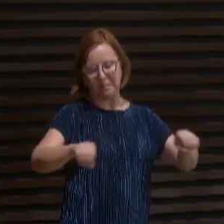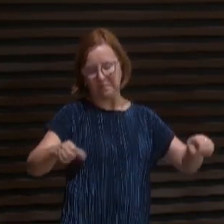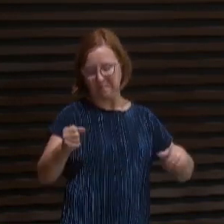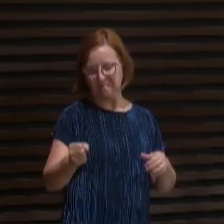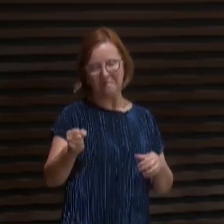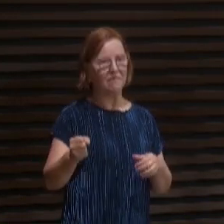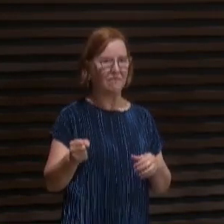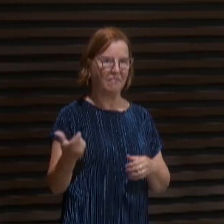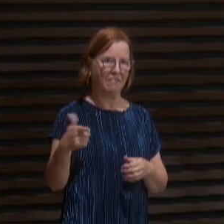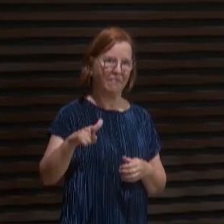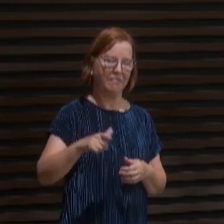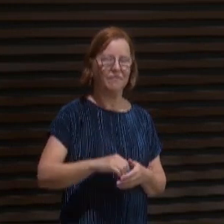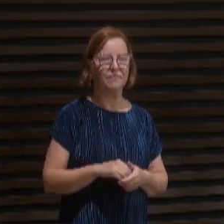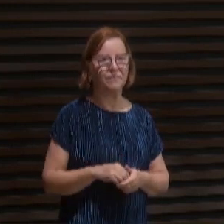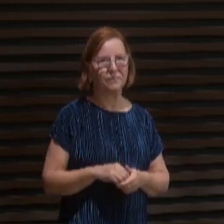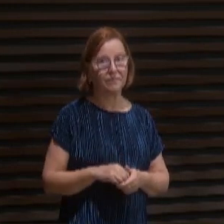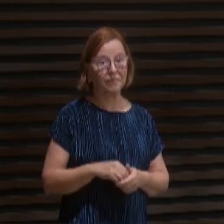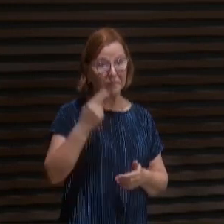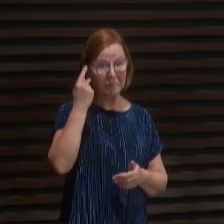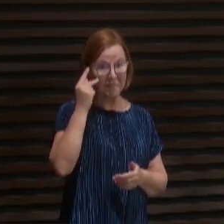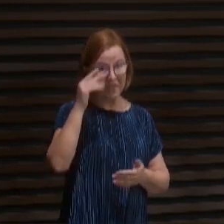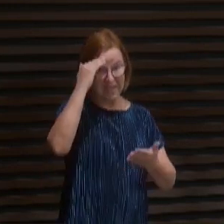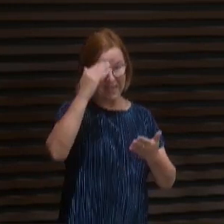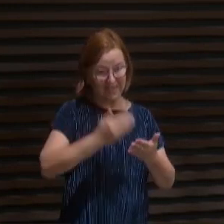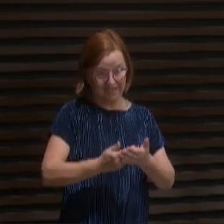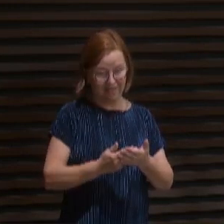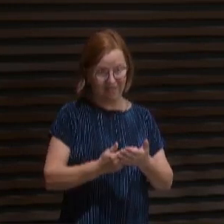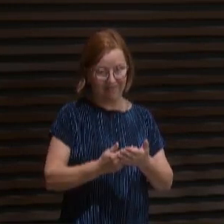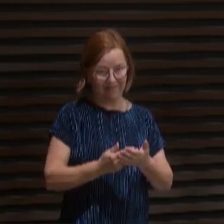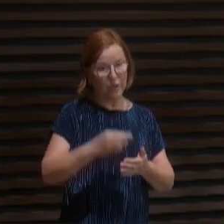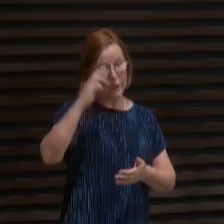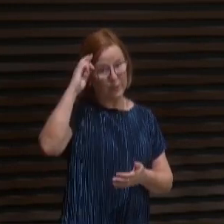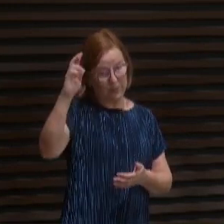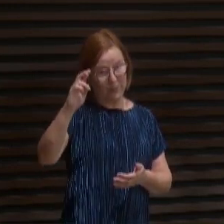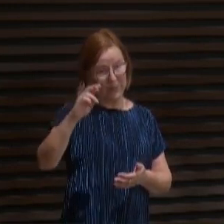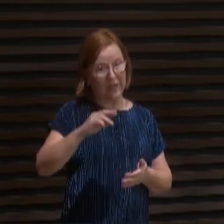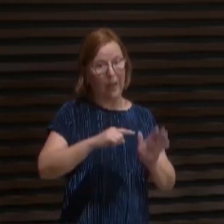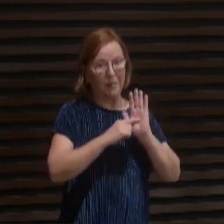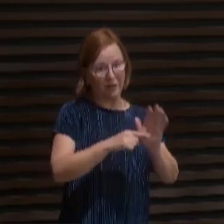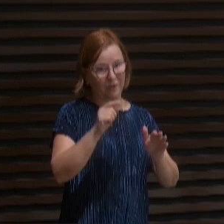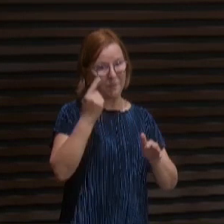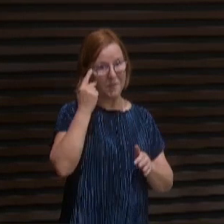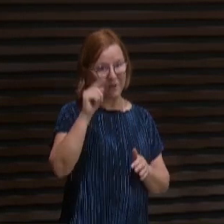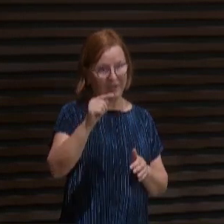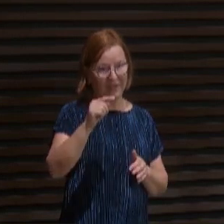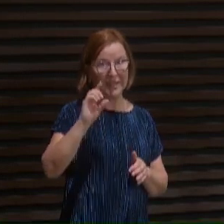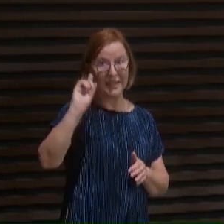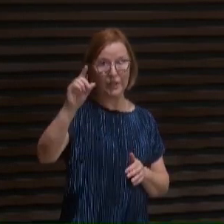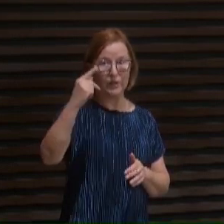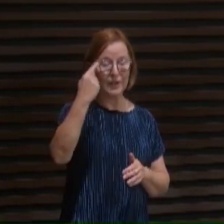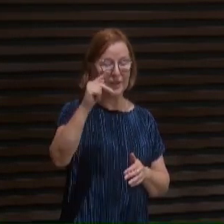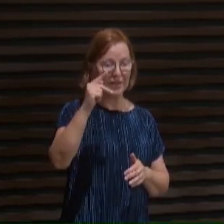bordão. Para que creiam que te apareceu o Senhor, Deus de seus pais,